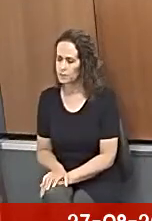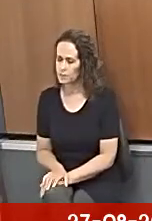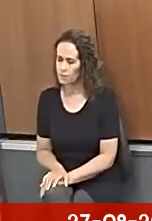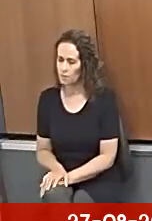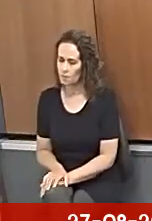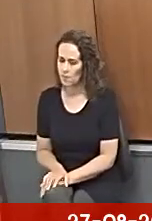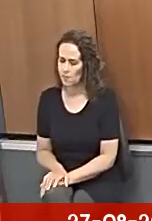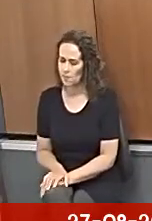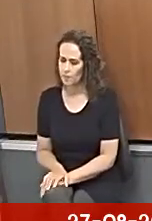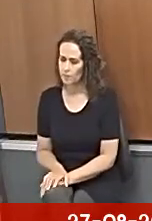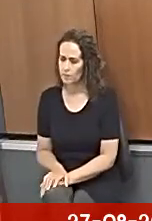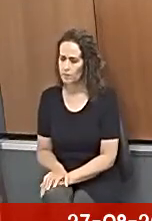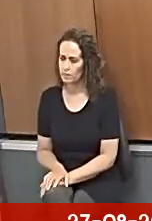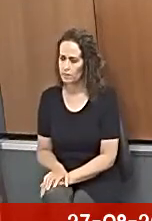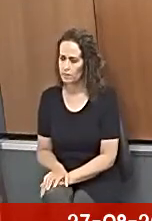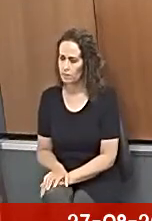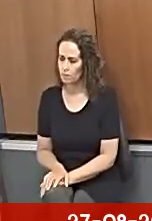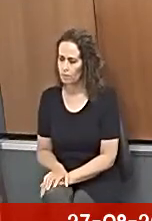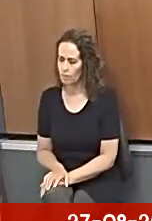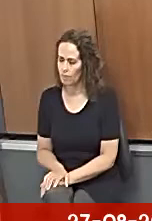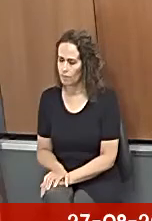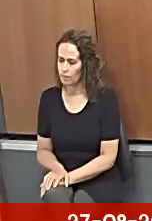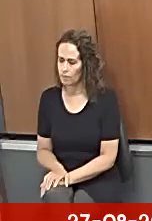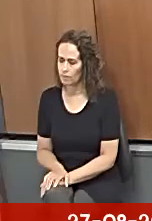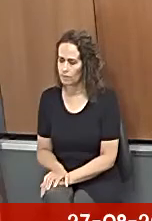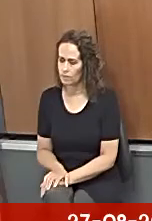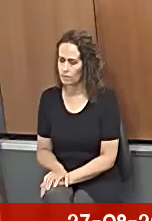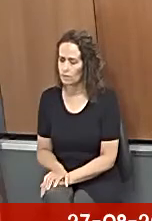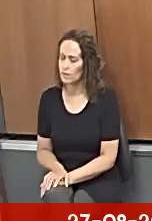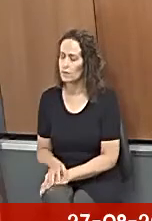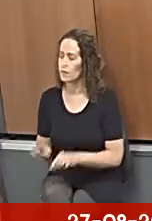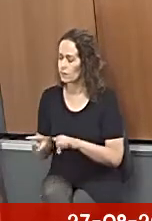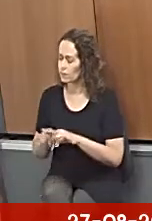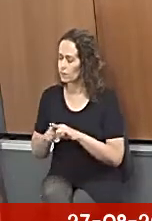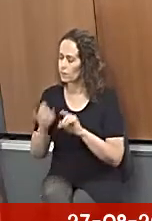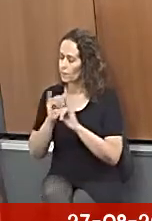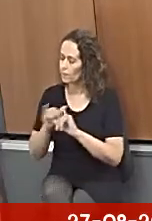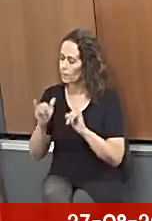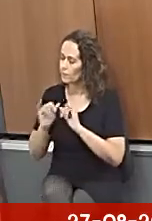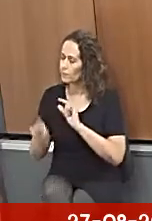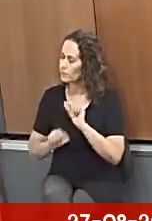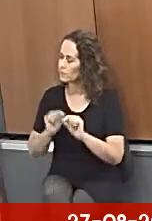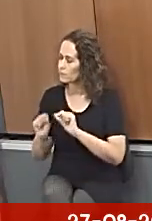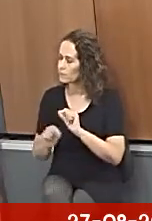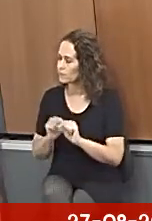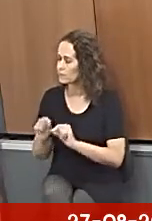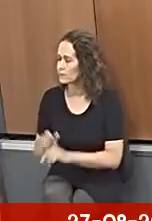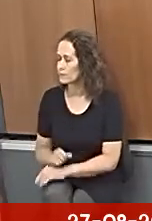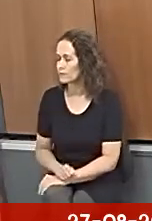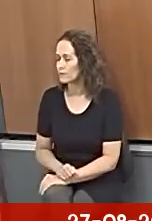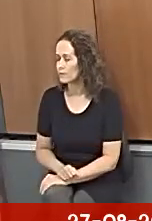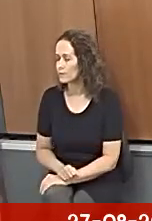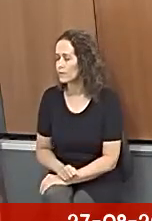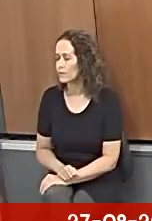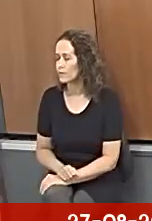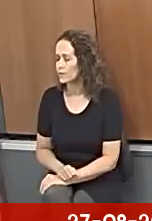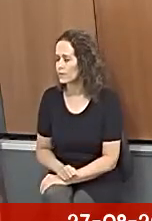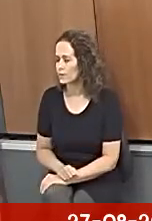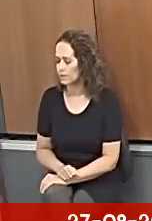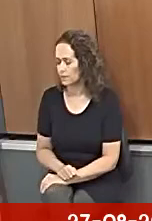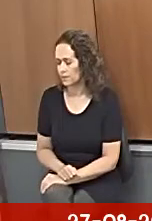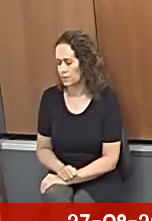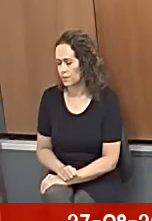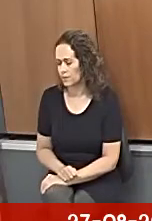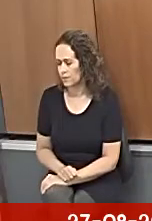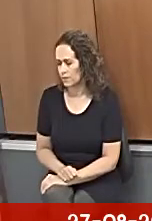se tem mais algum tema relevante foi mencionada a questão não é em diversos momentos da